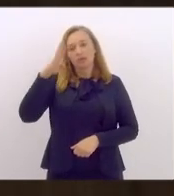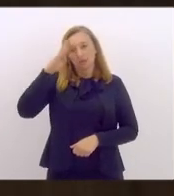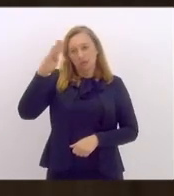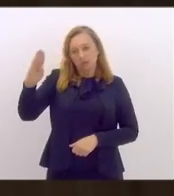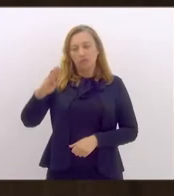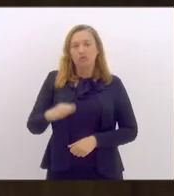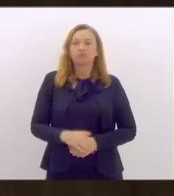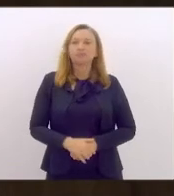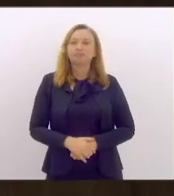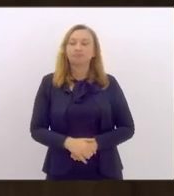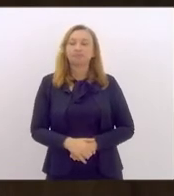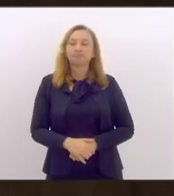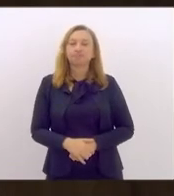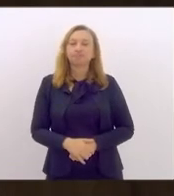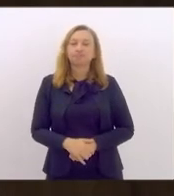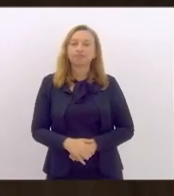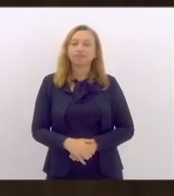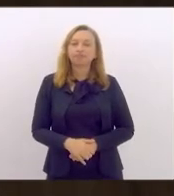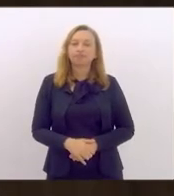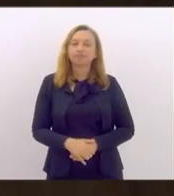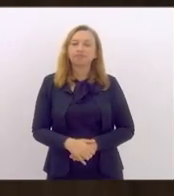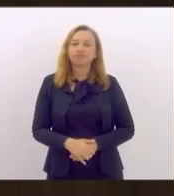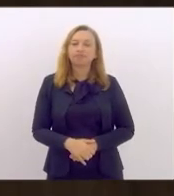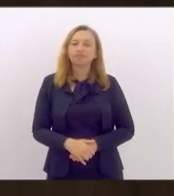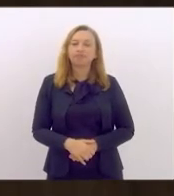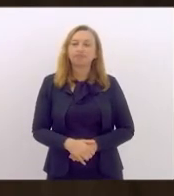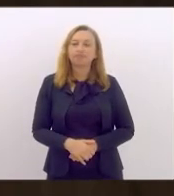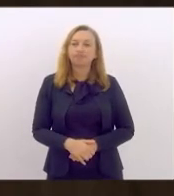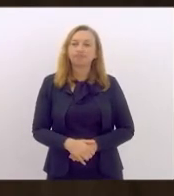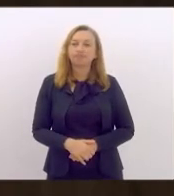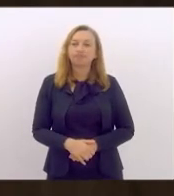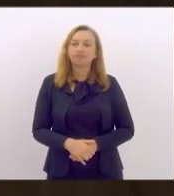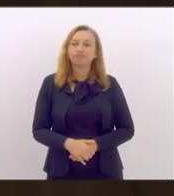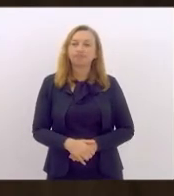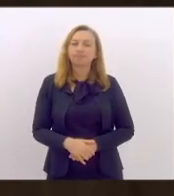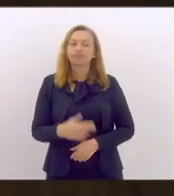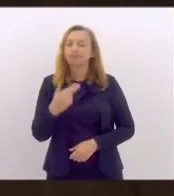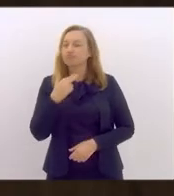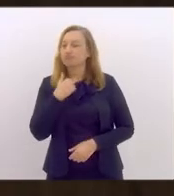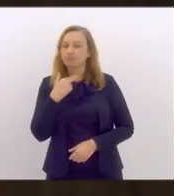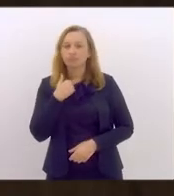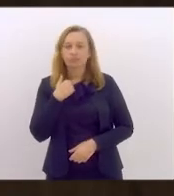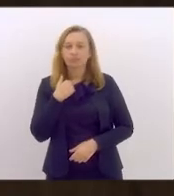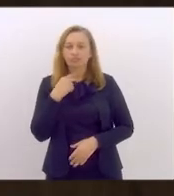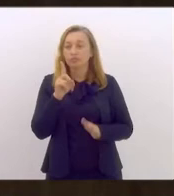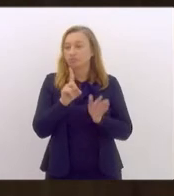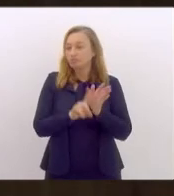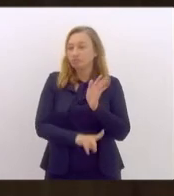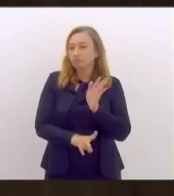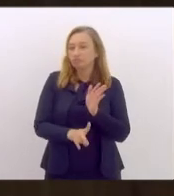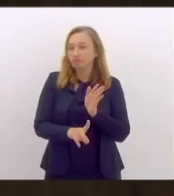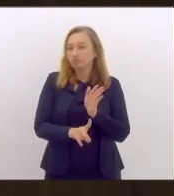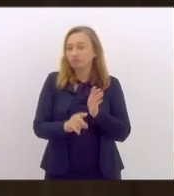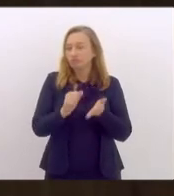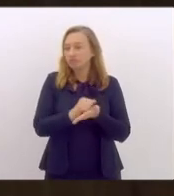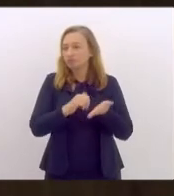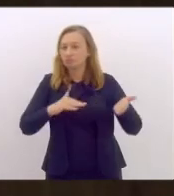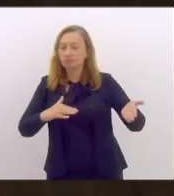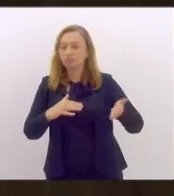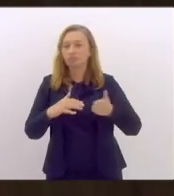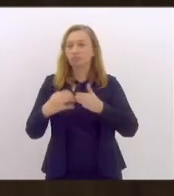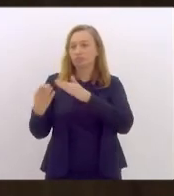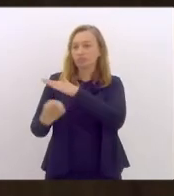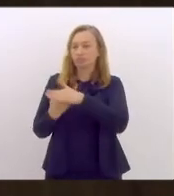nós não podemos é diminuir a atividade do correio